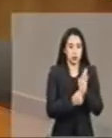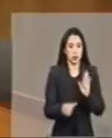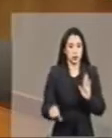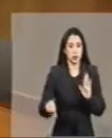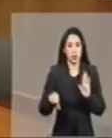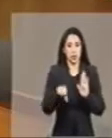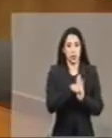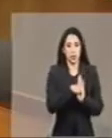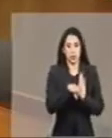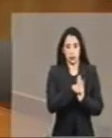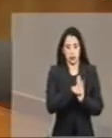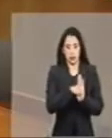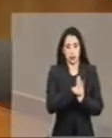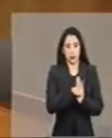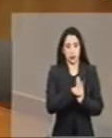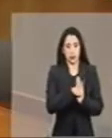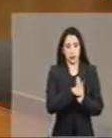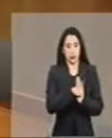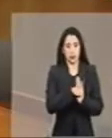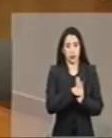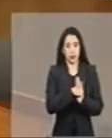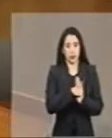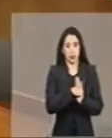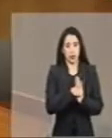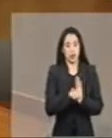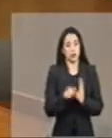fustigar parlamentares.